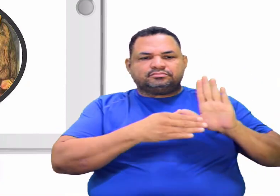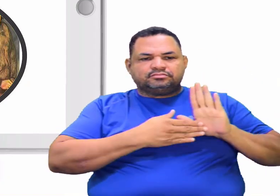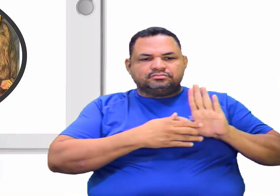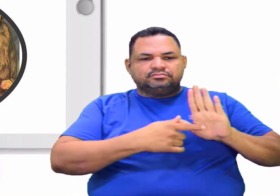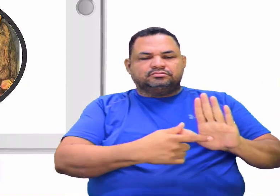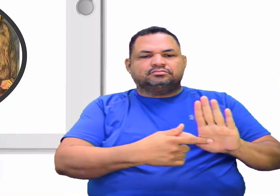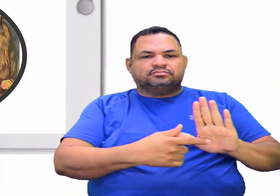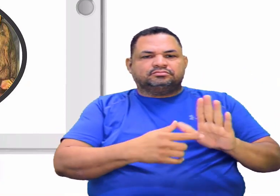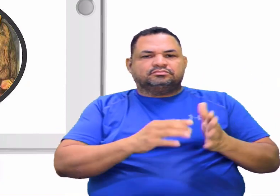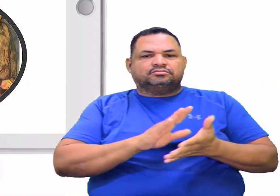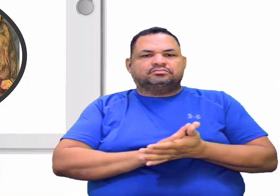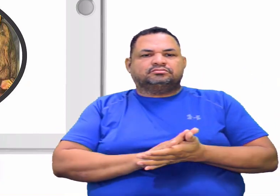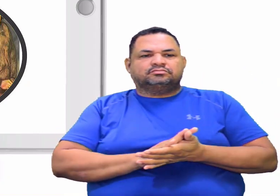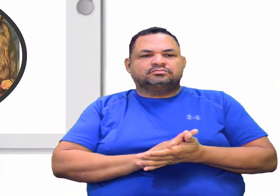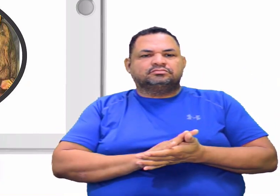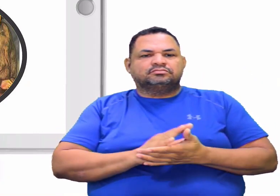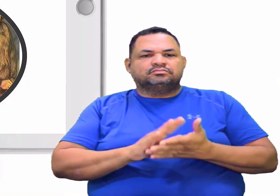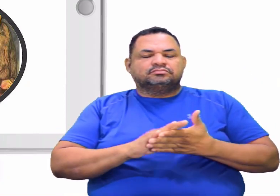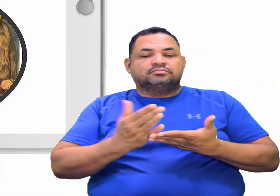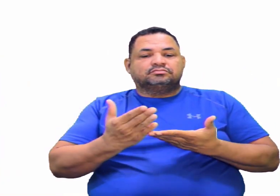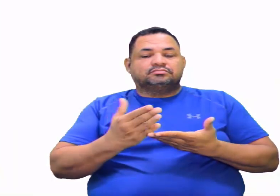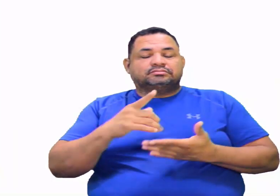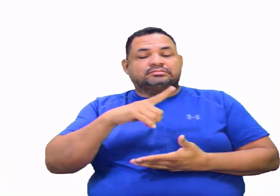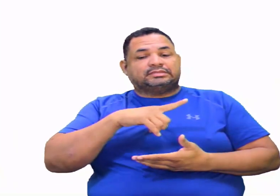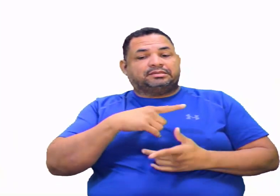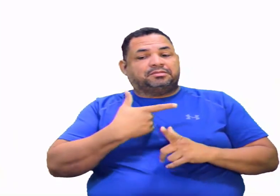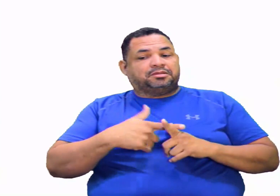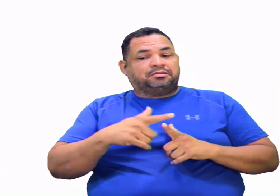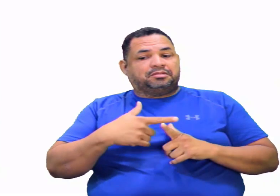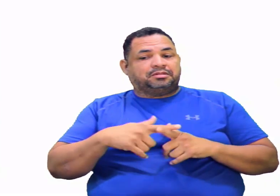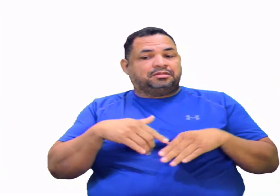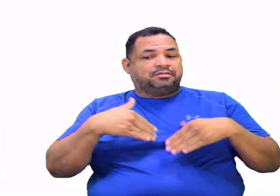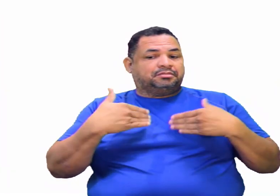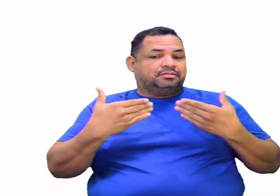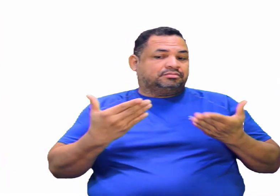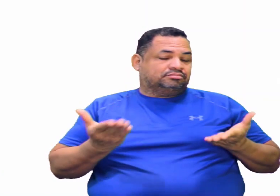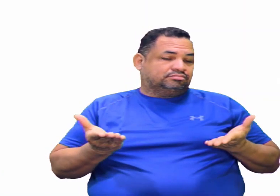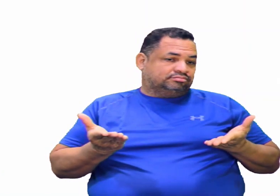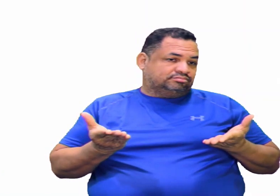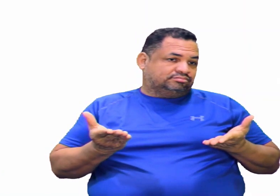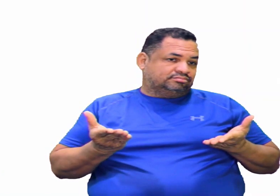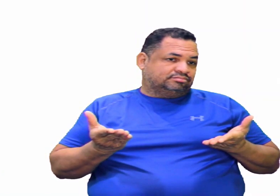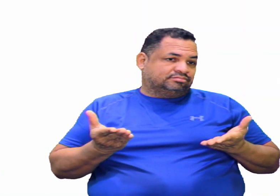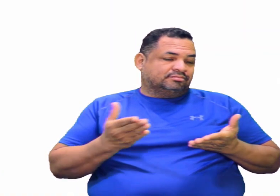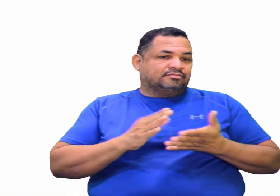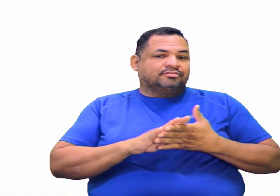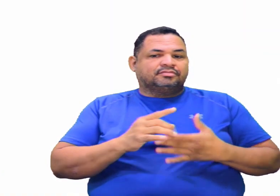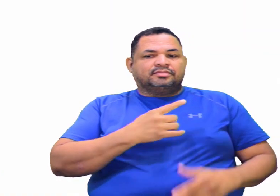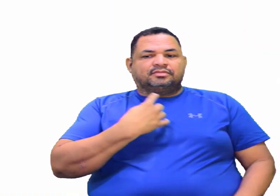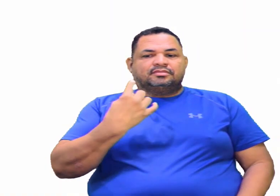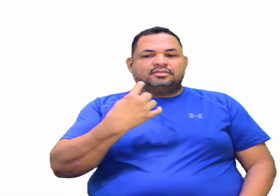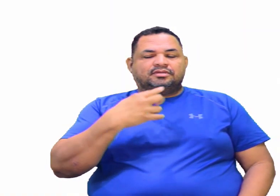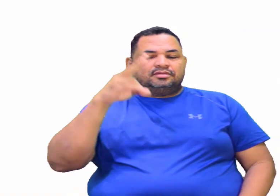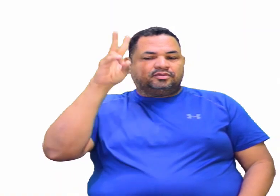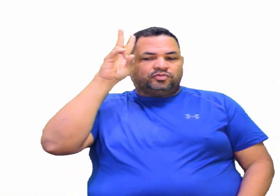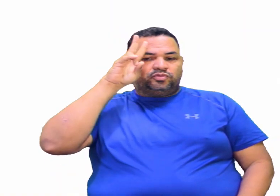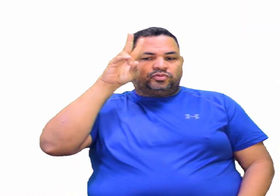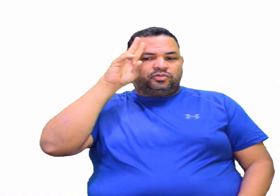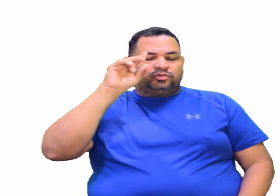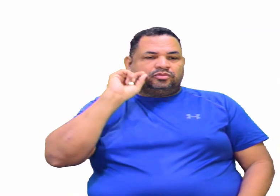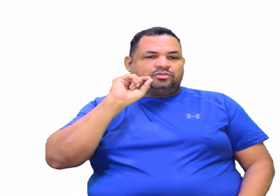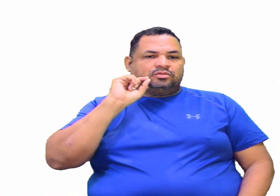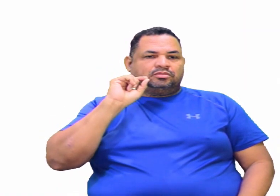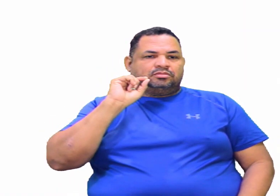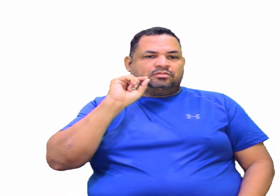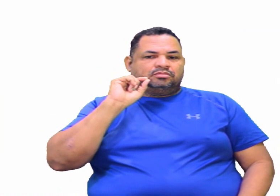1922. Deu uma confusão, deu uma polêmica, vamos lá. Bom, aqui nós vamos rever o que a